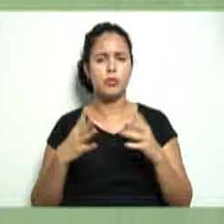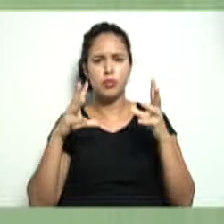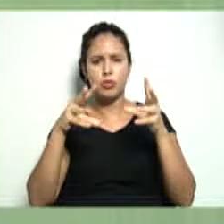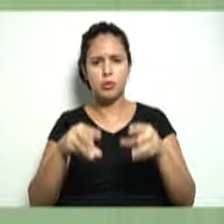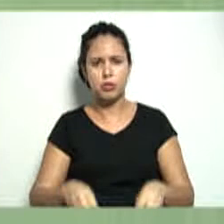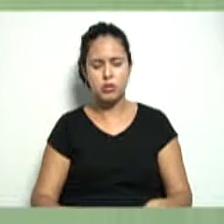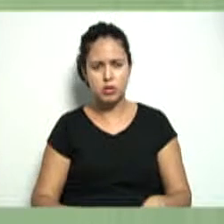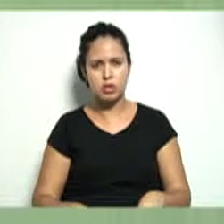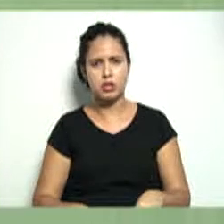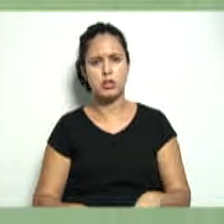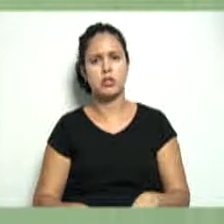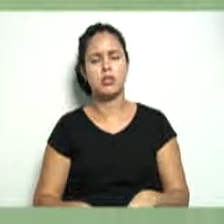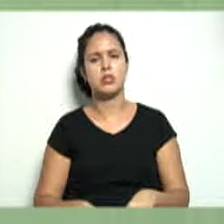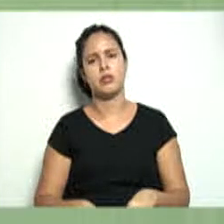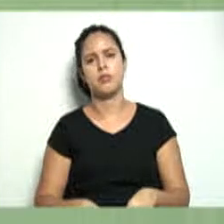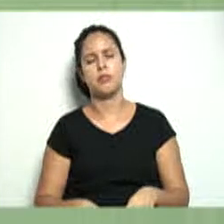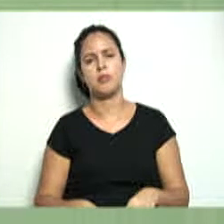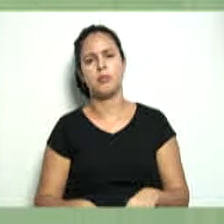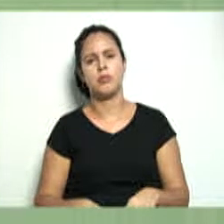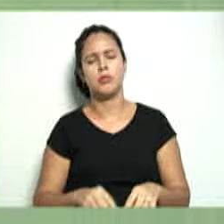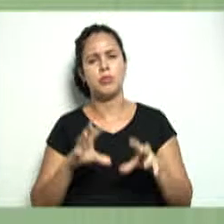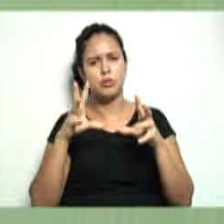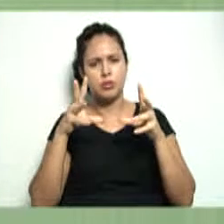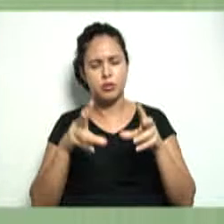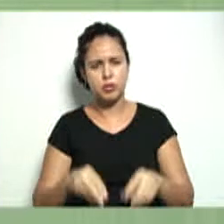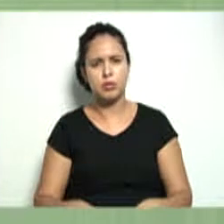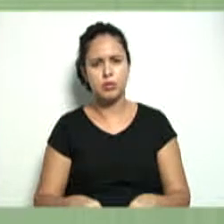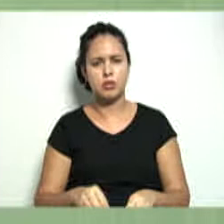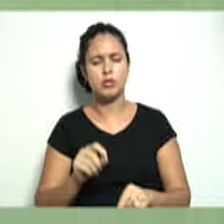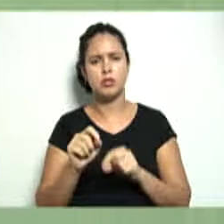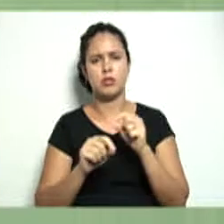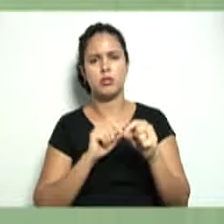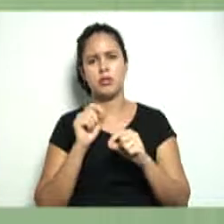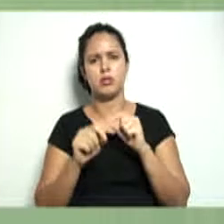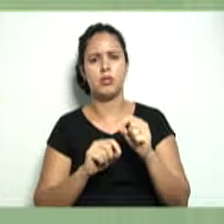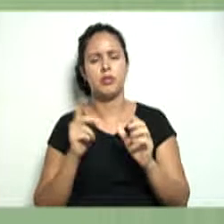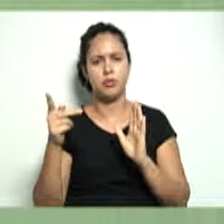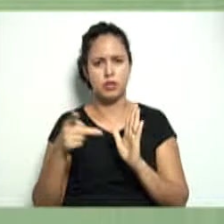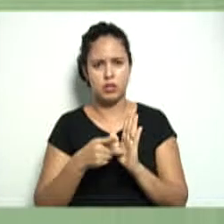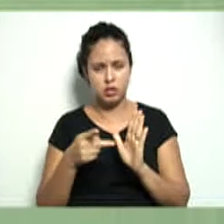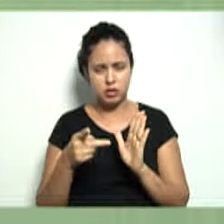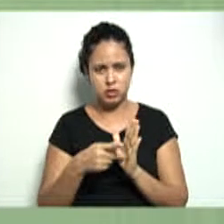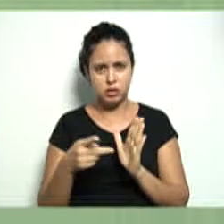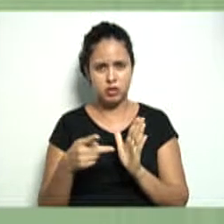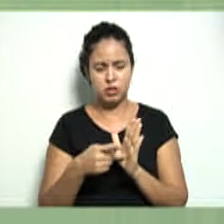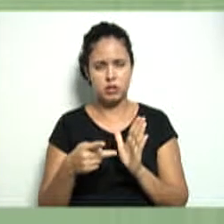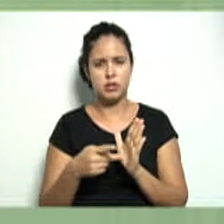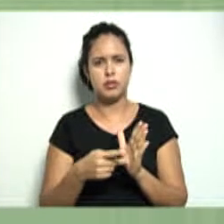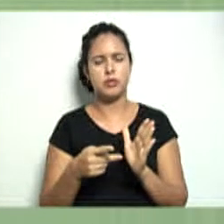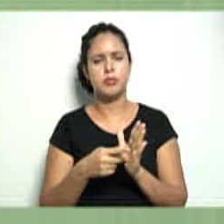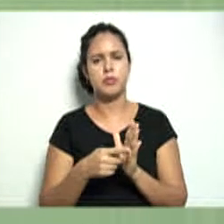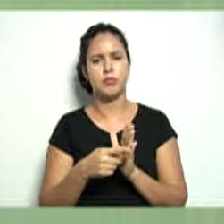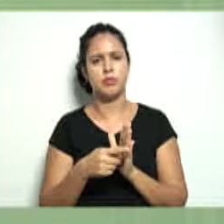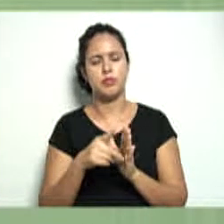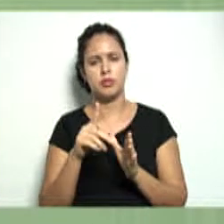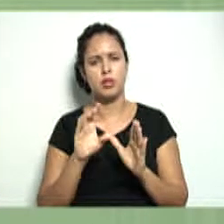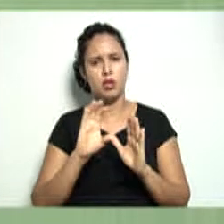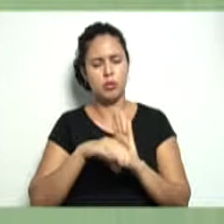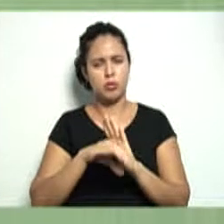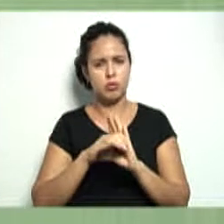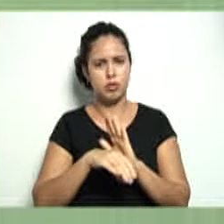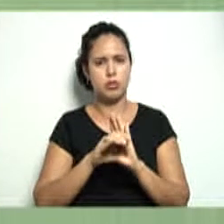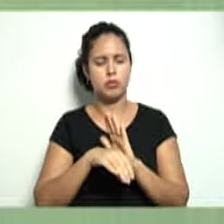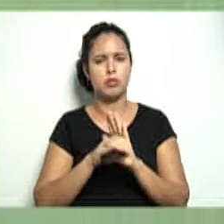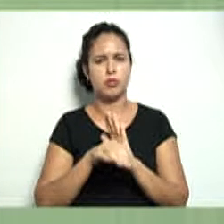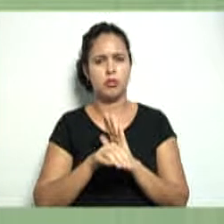afirmativas aqui, elas são todas até alternativas verdadeiras com relação ao conteúdo da aula